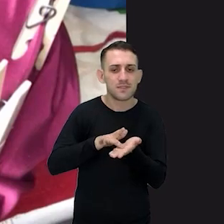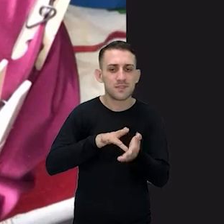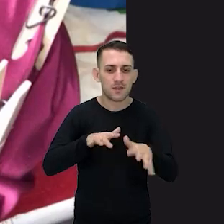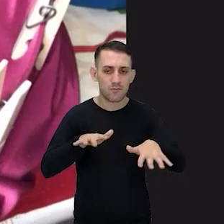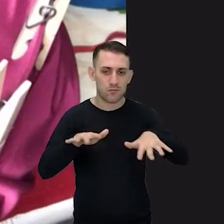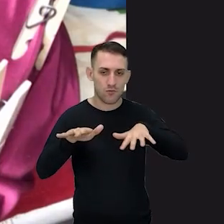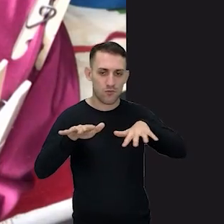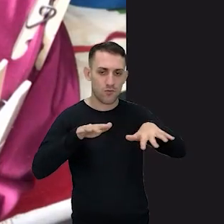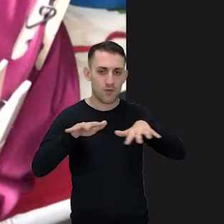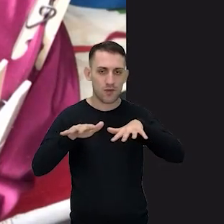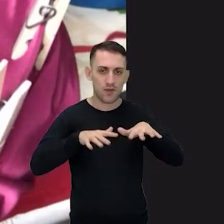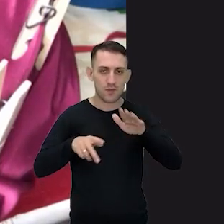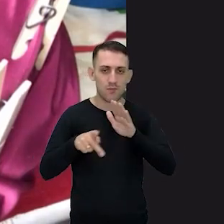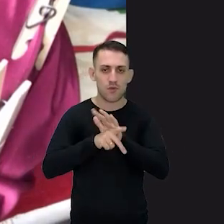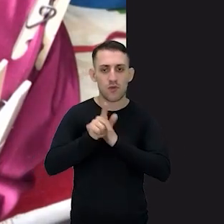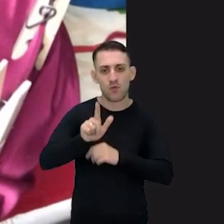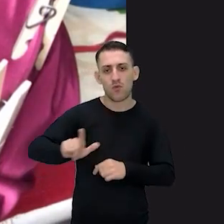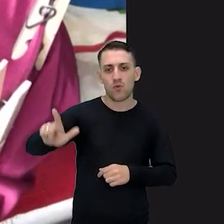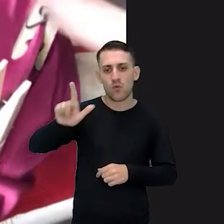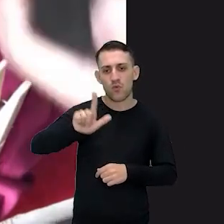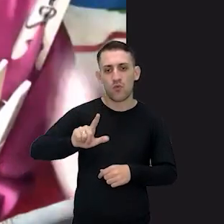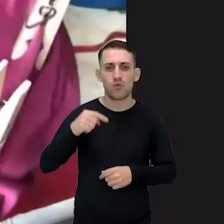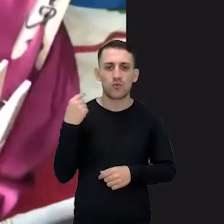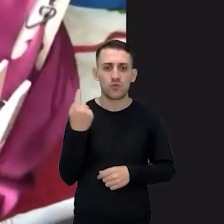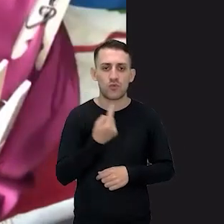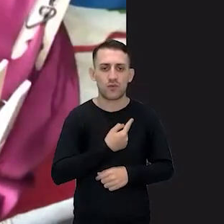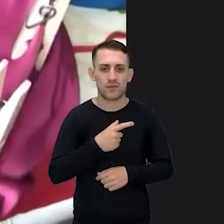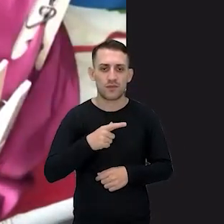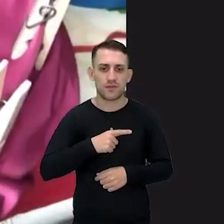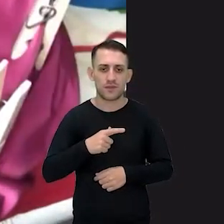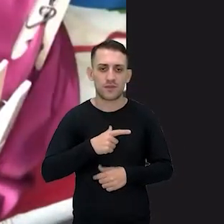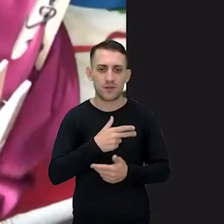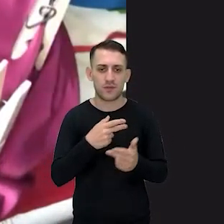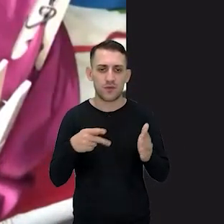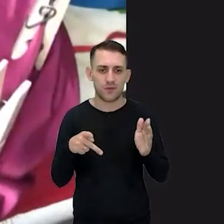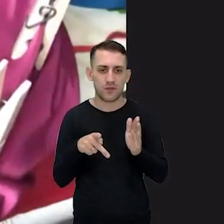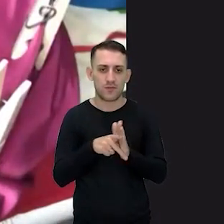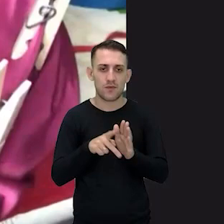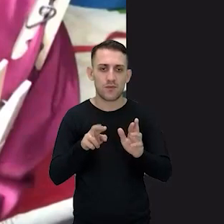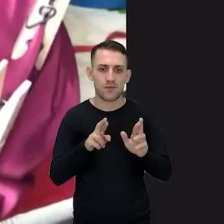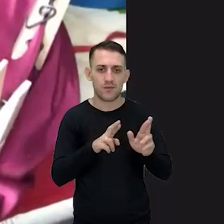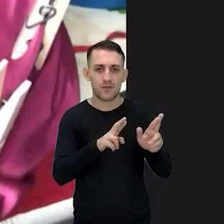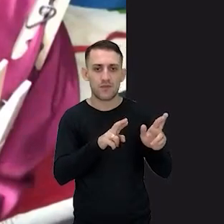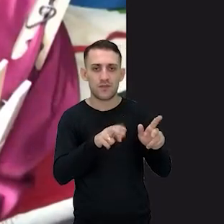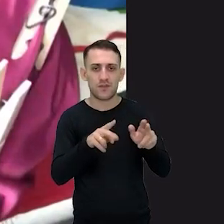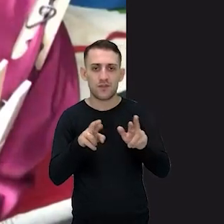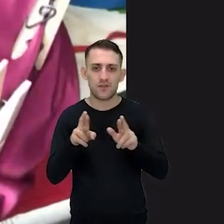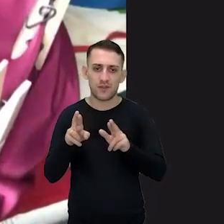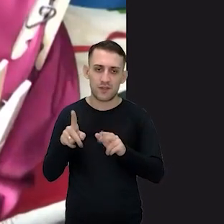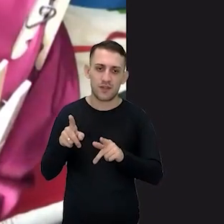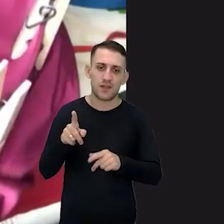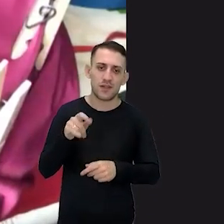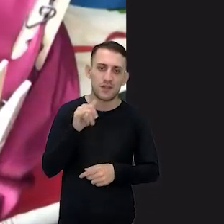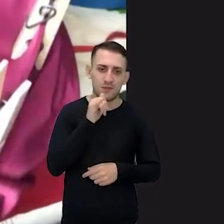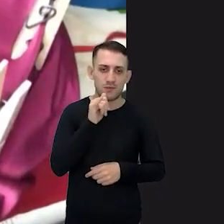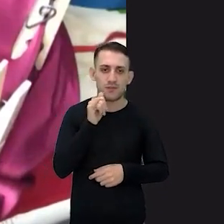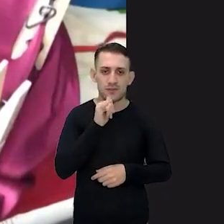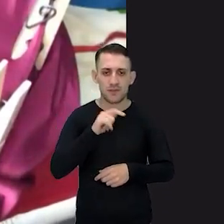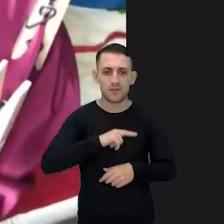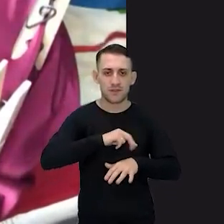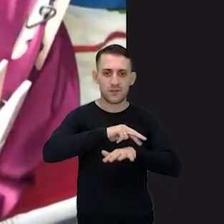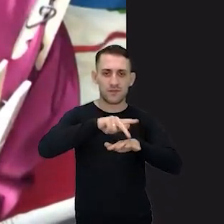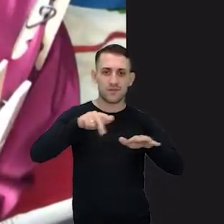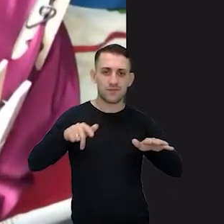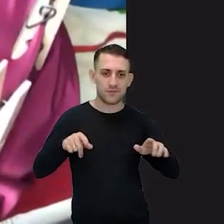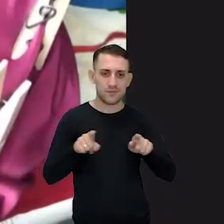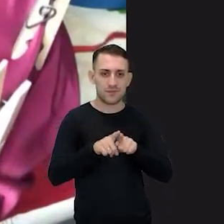movimento, né? É lógico que a gente vai pegar esferas de diferentes densidades